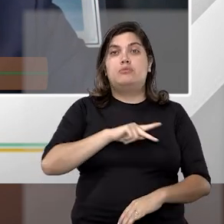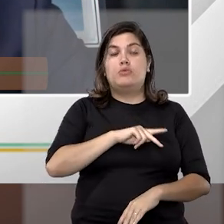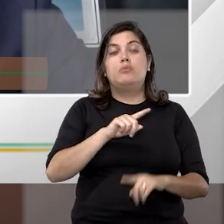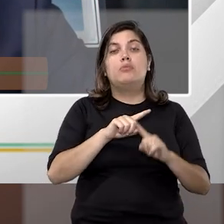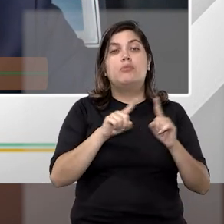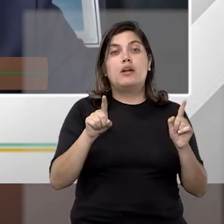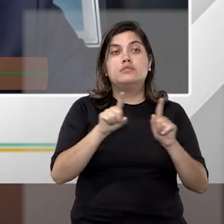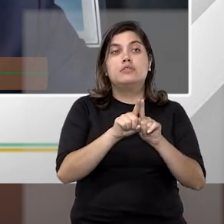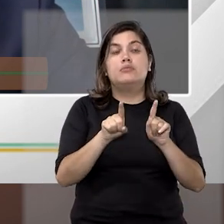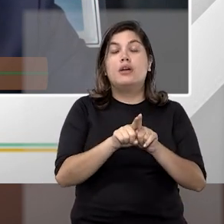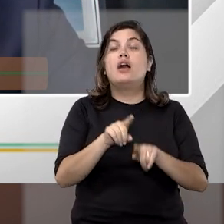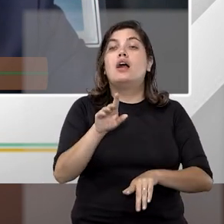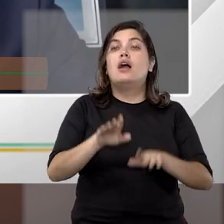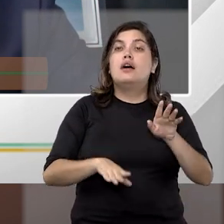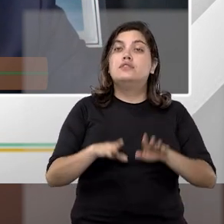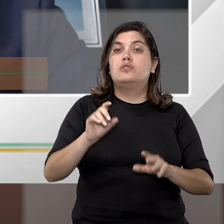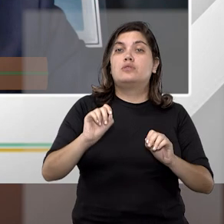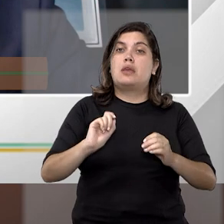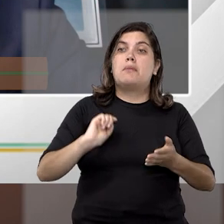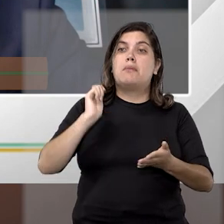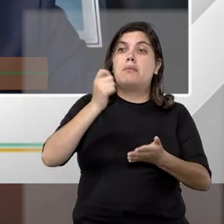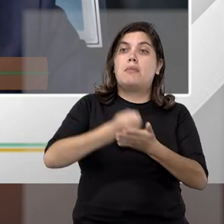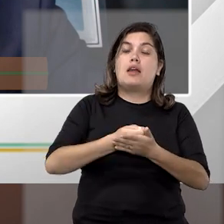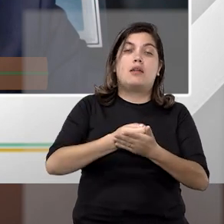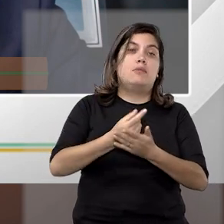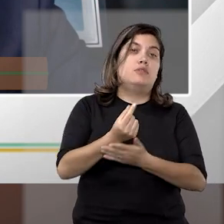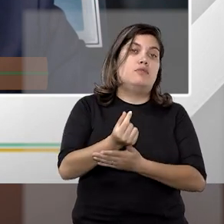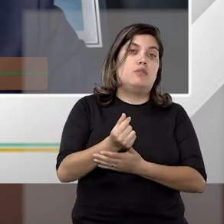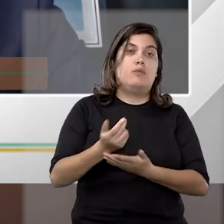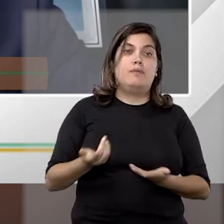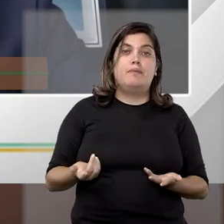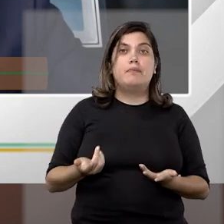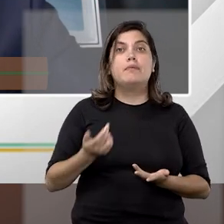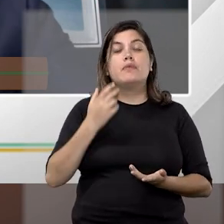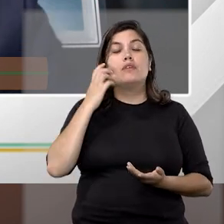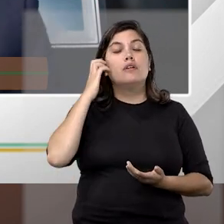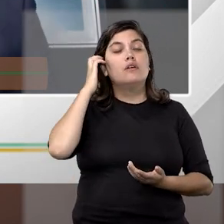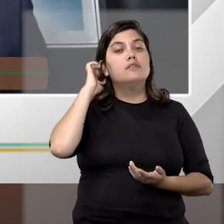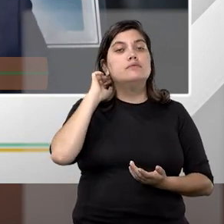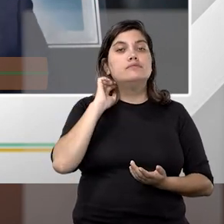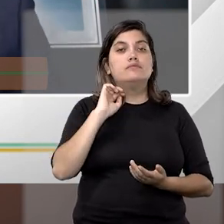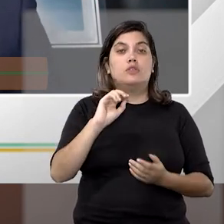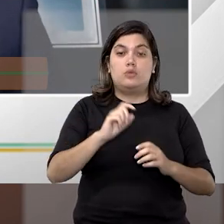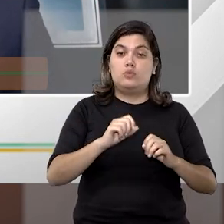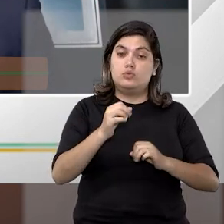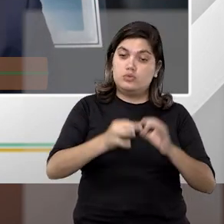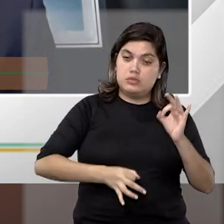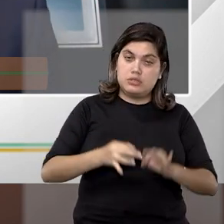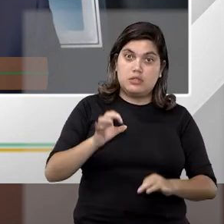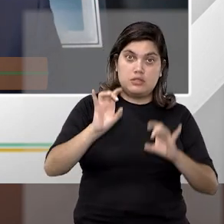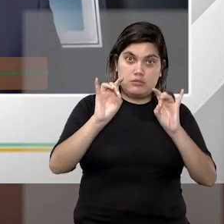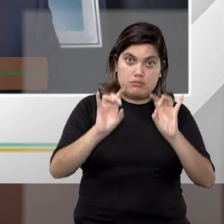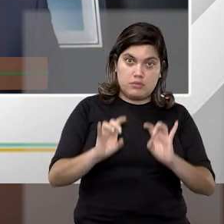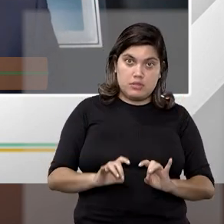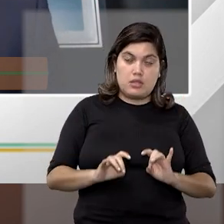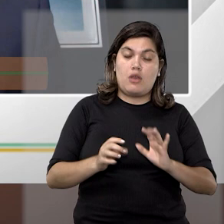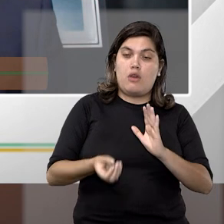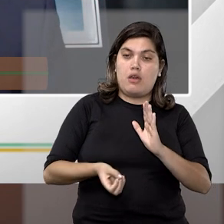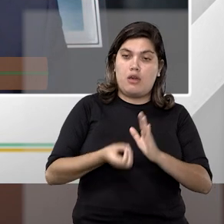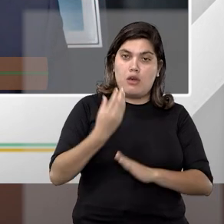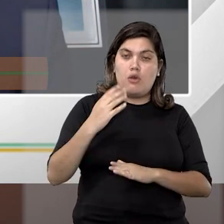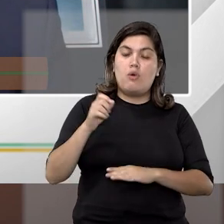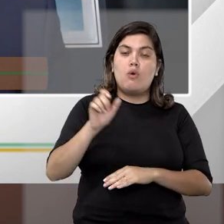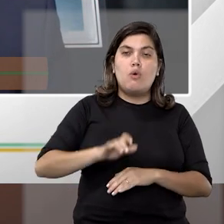composição e sério público mas também passa às vezes até pelo pagamento do valor mas o que eu quero dizer o seguinte o Juizado